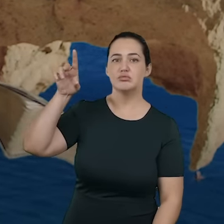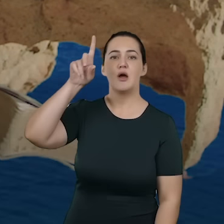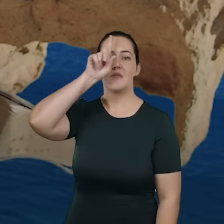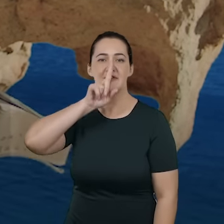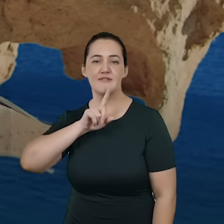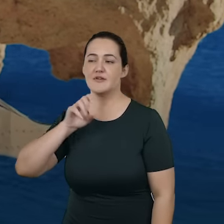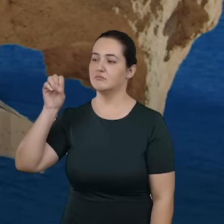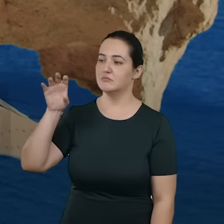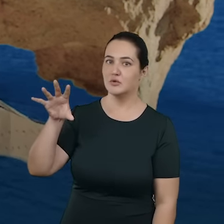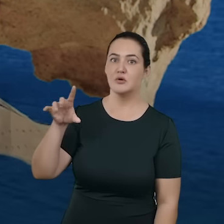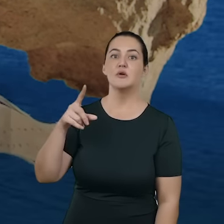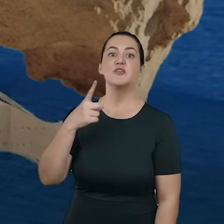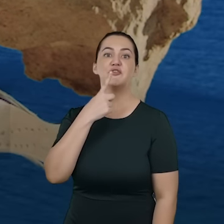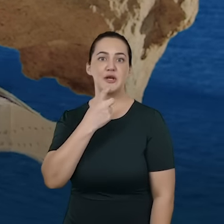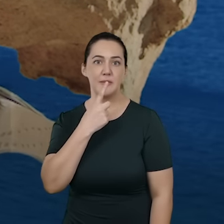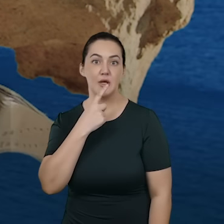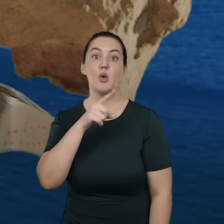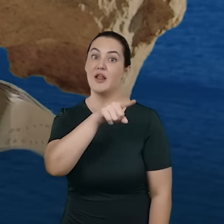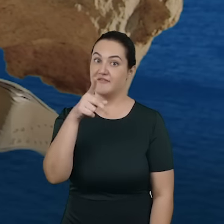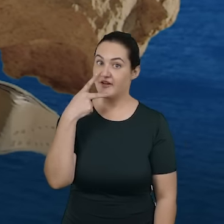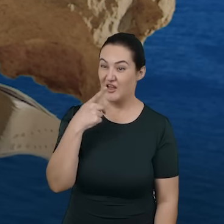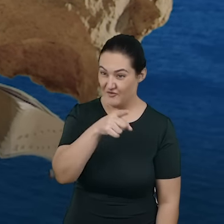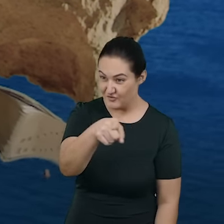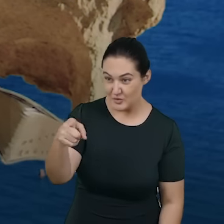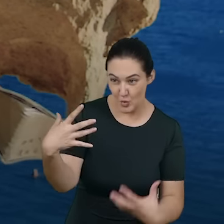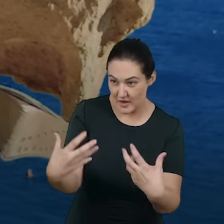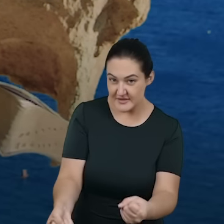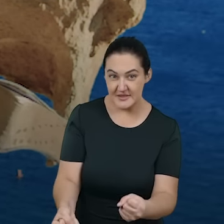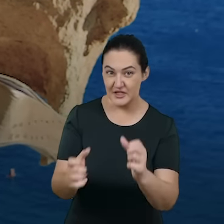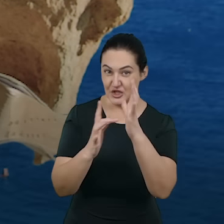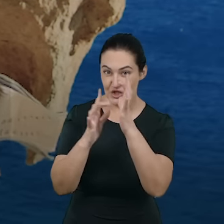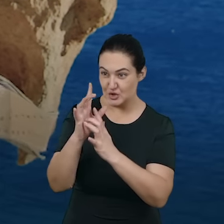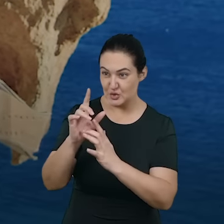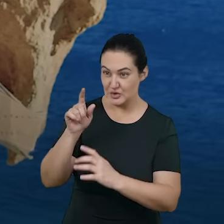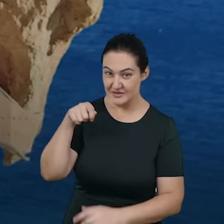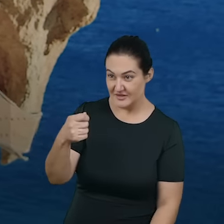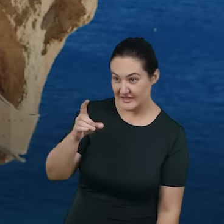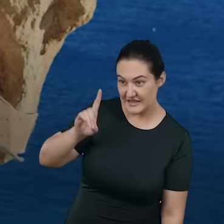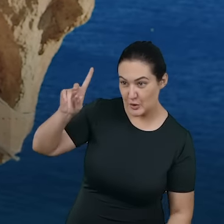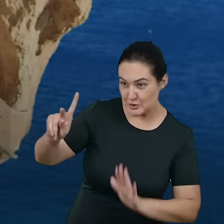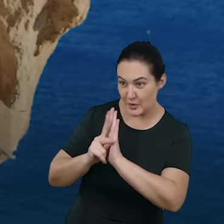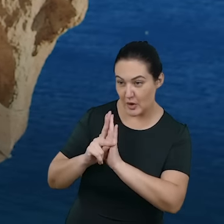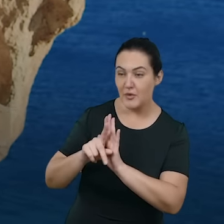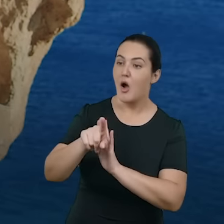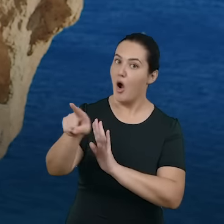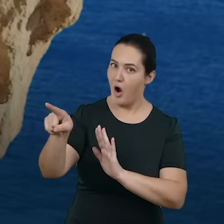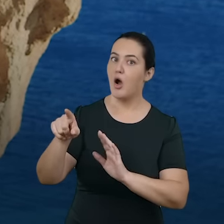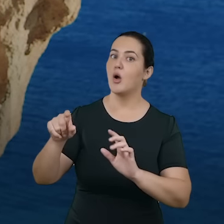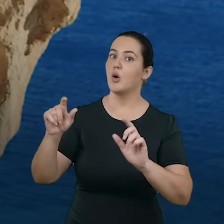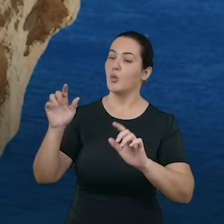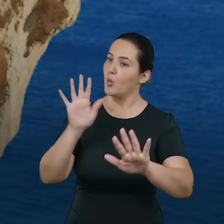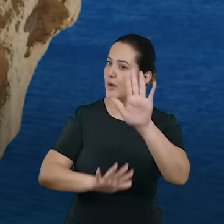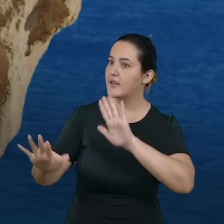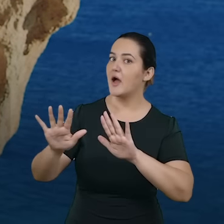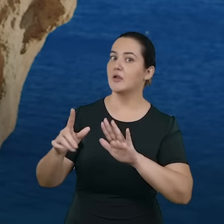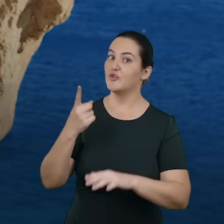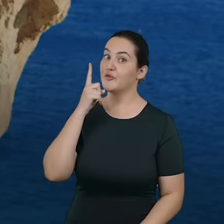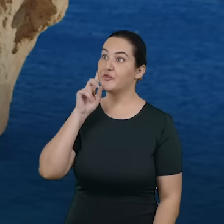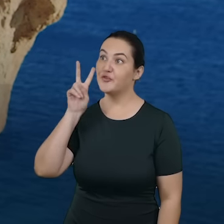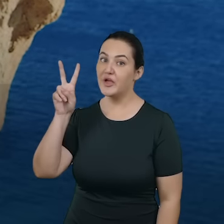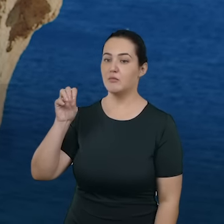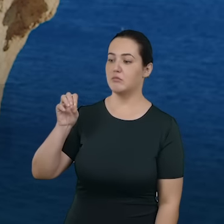aquele que usa um semáforo para normatizar as leis de trânsito. Você sabe, sinal vermelho, pare. Sinal verde, siga.